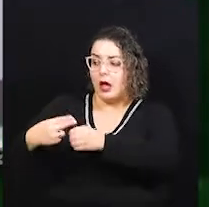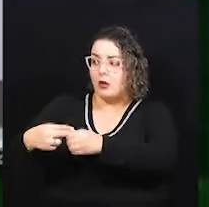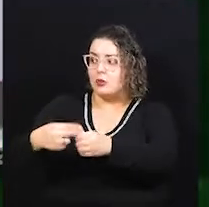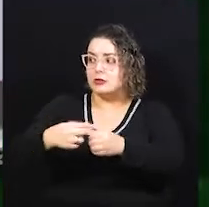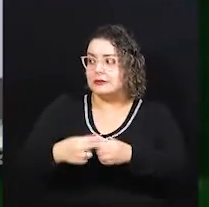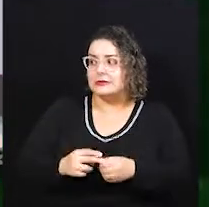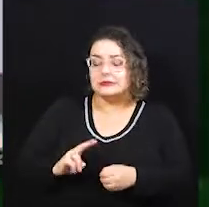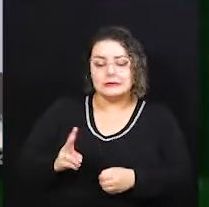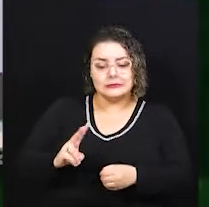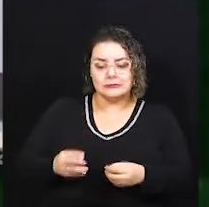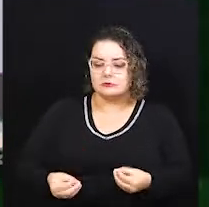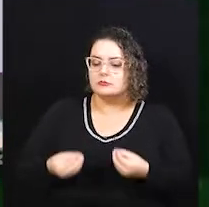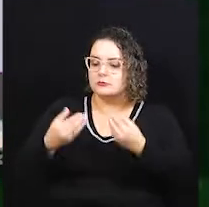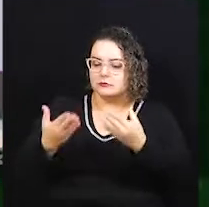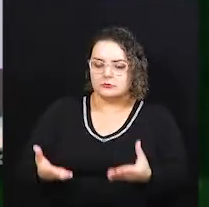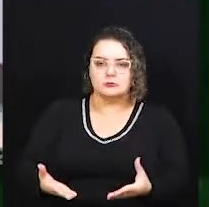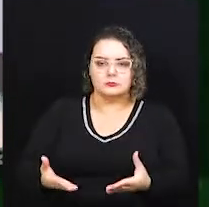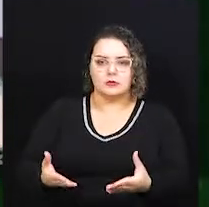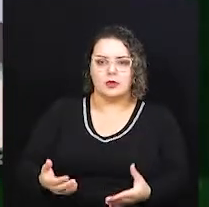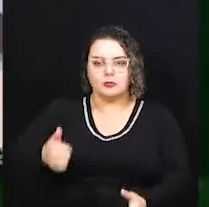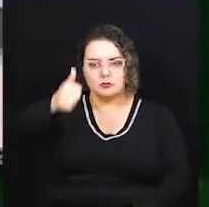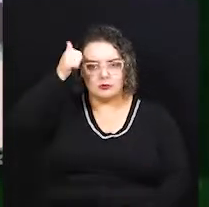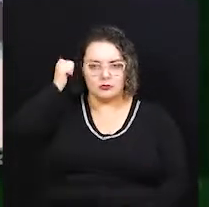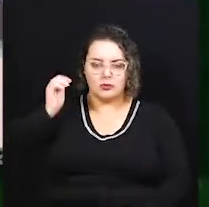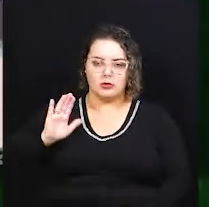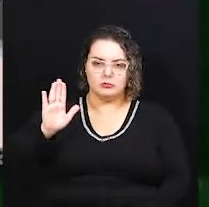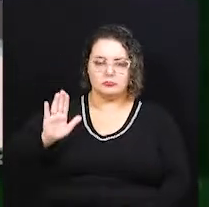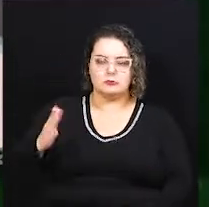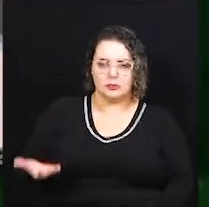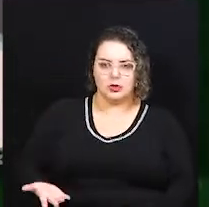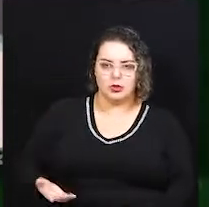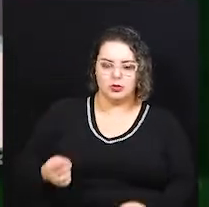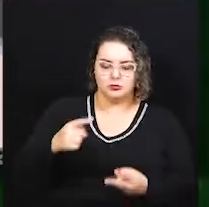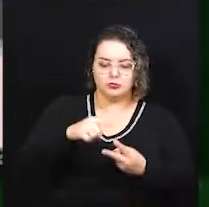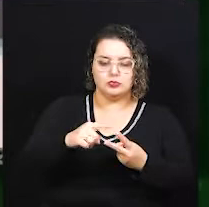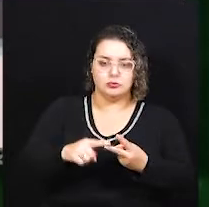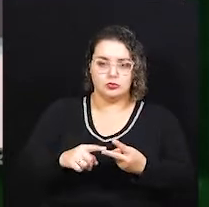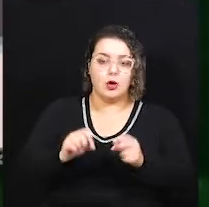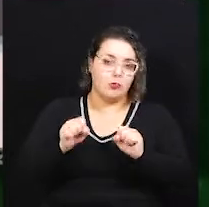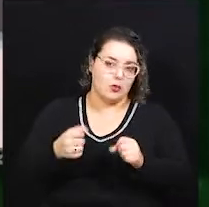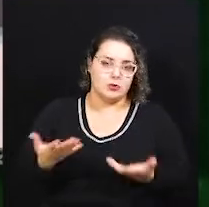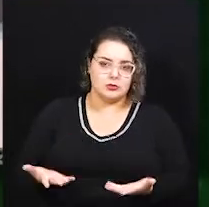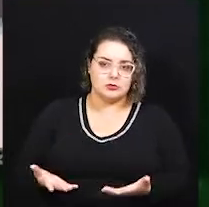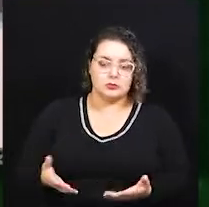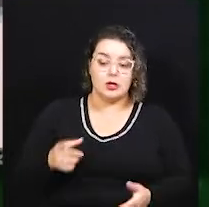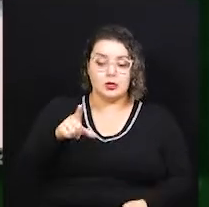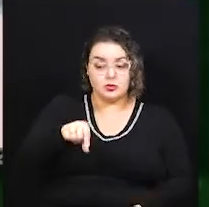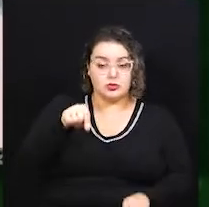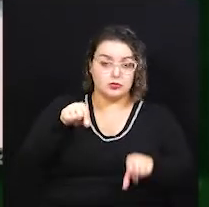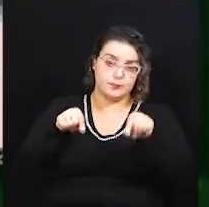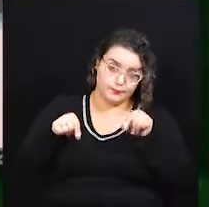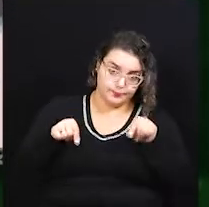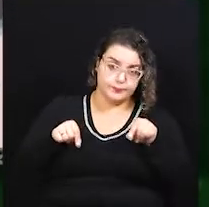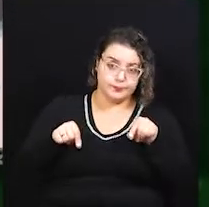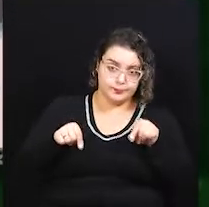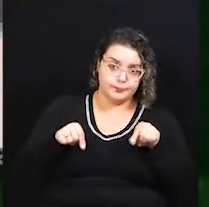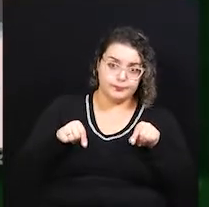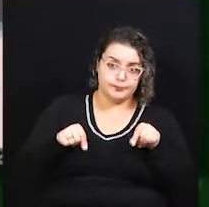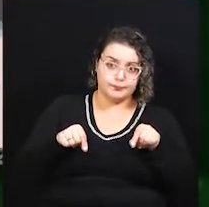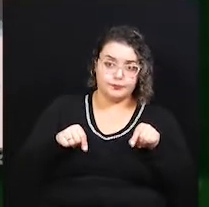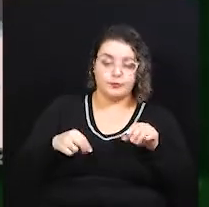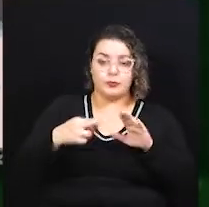ela sempre dá para o candidato duas propostas possíveis. O aluno tem que escolher uma delas. A